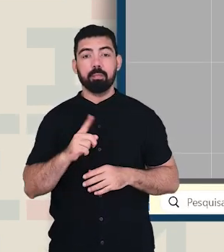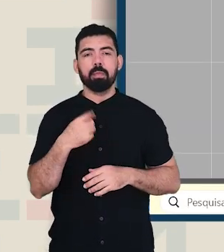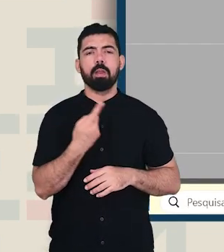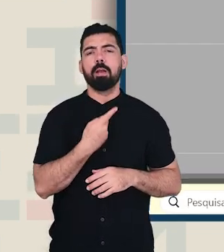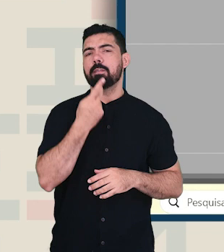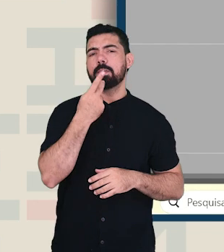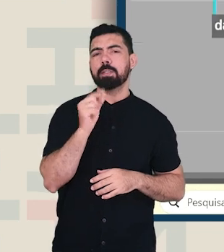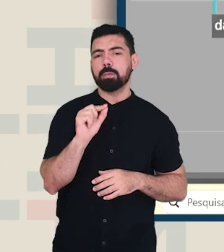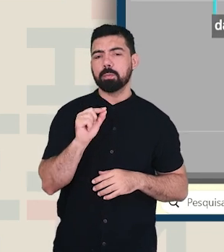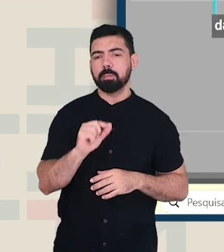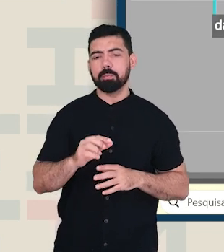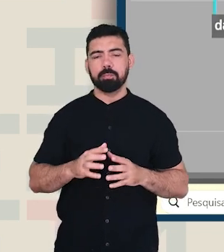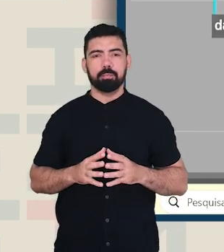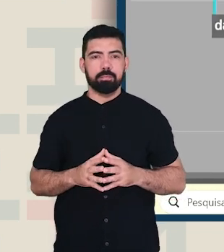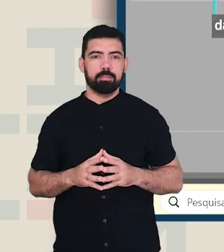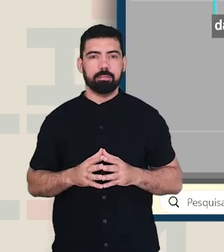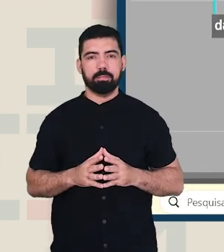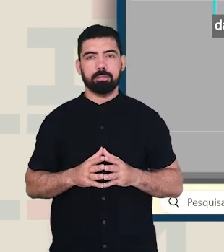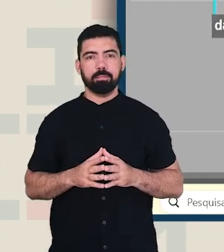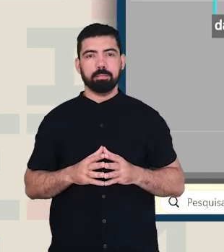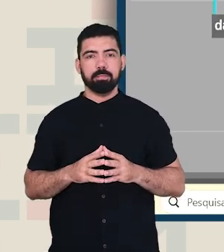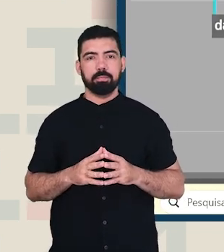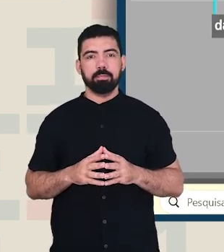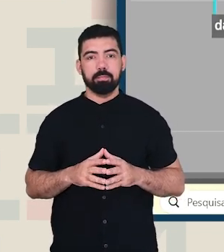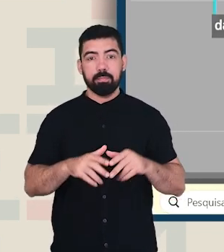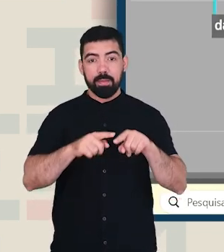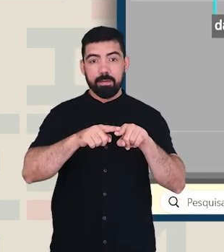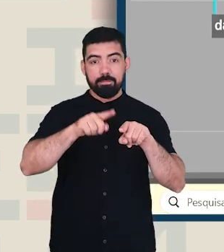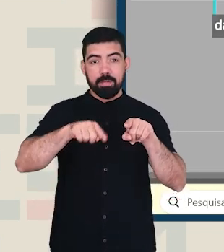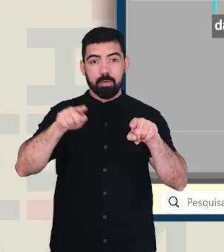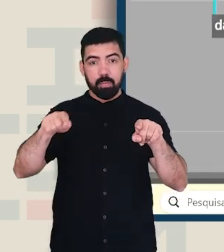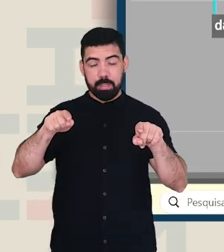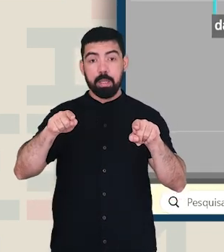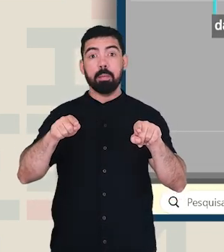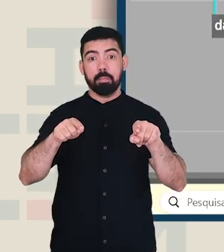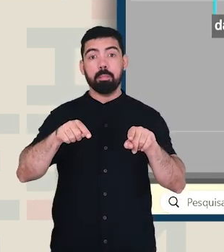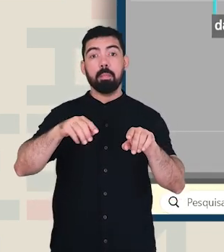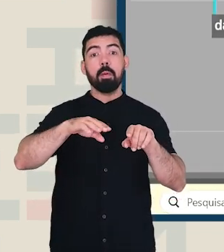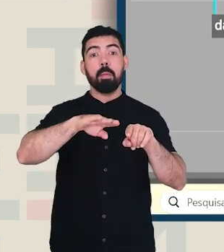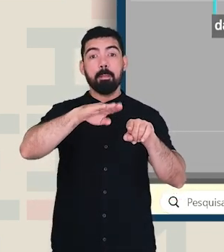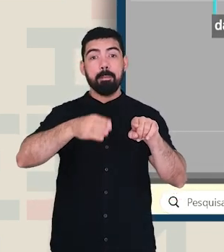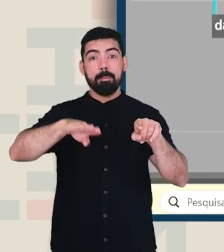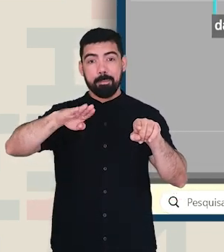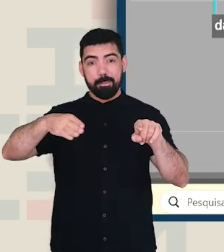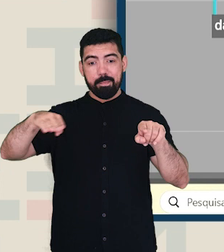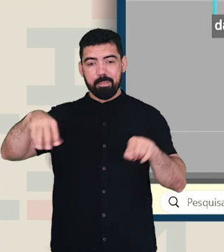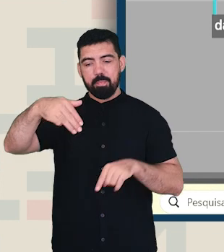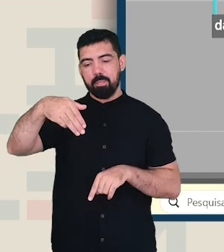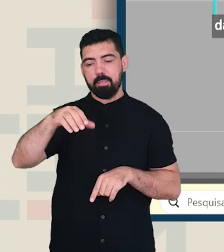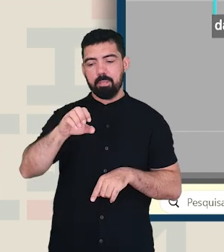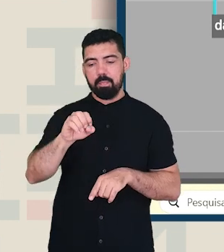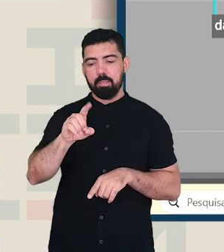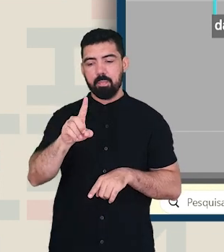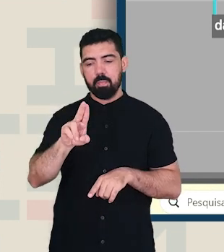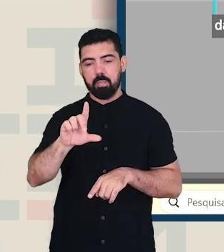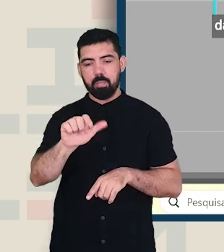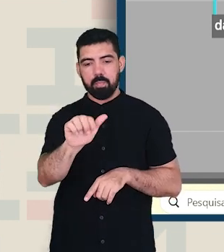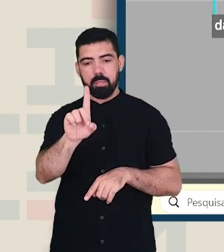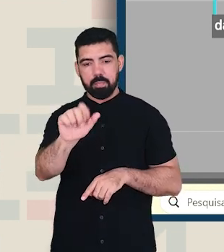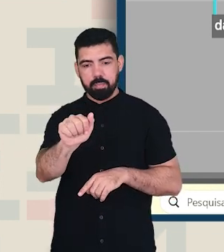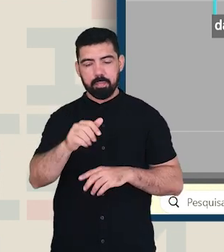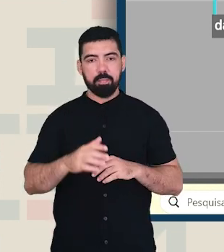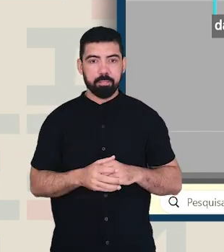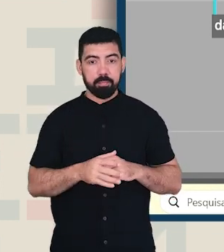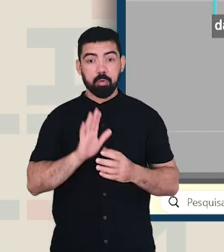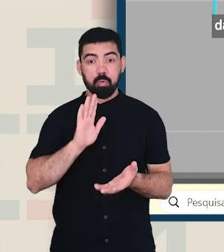falando de frequência modulada. Este último, queria mostrar